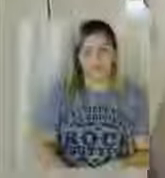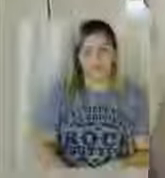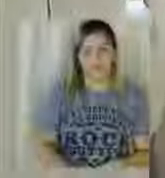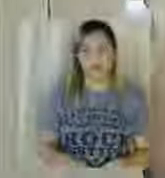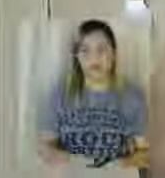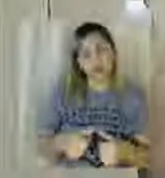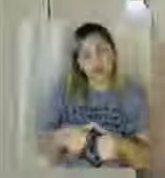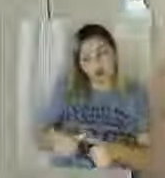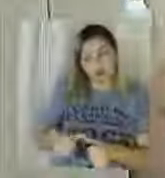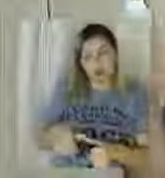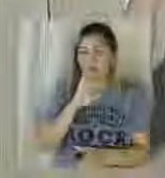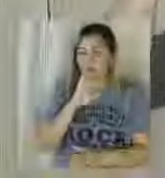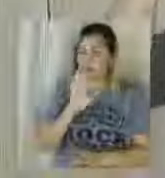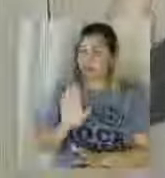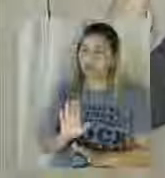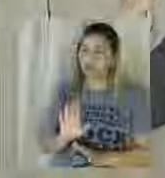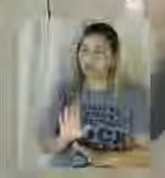ficar aqui quietinha, calada.